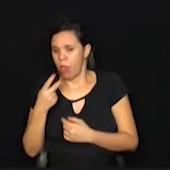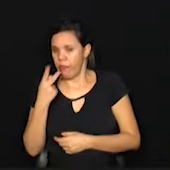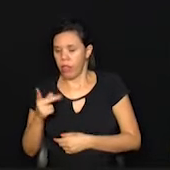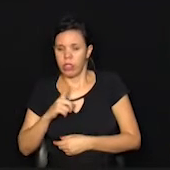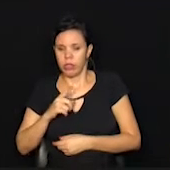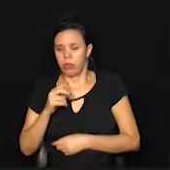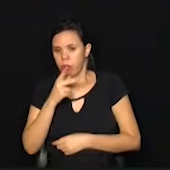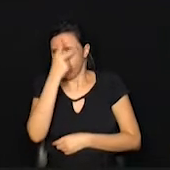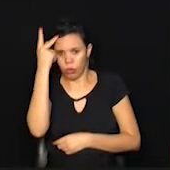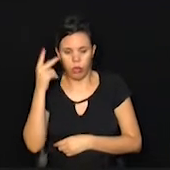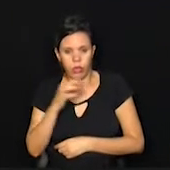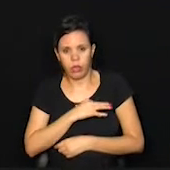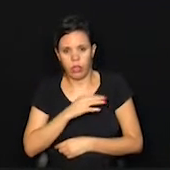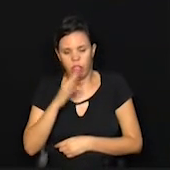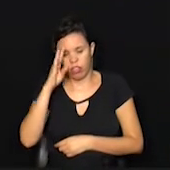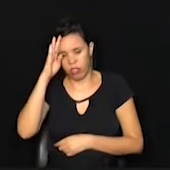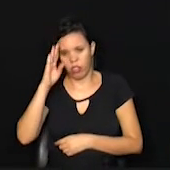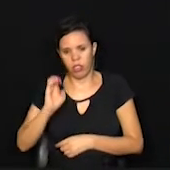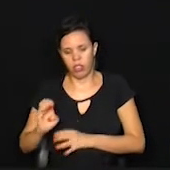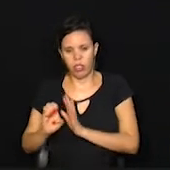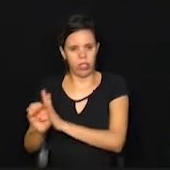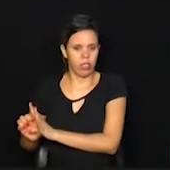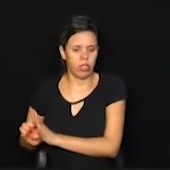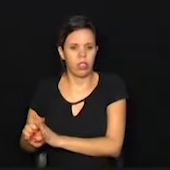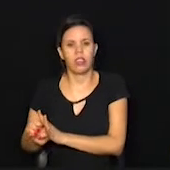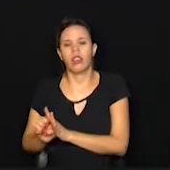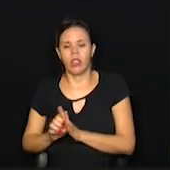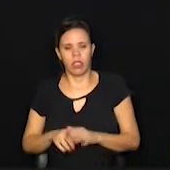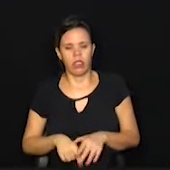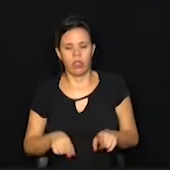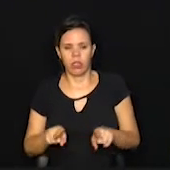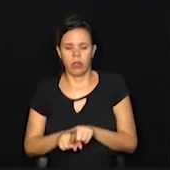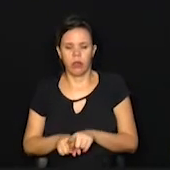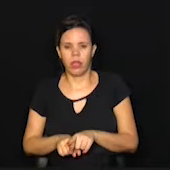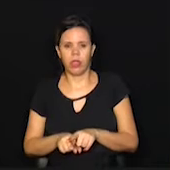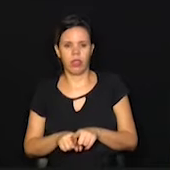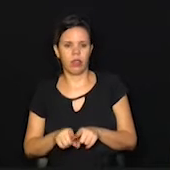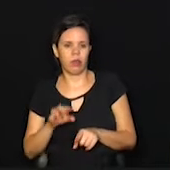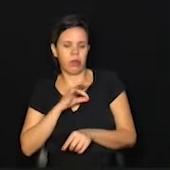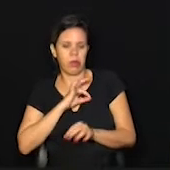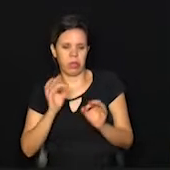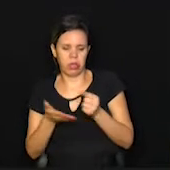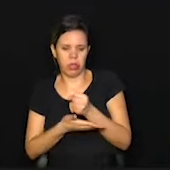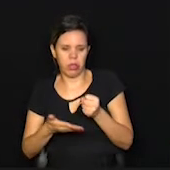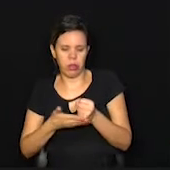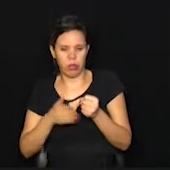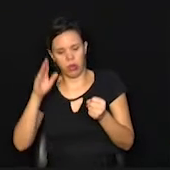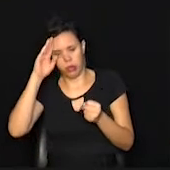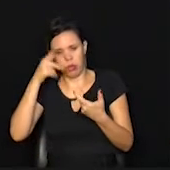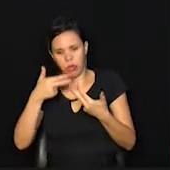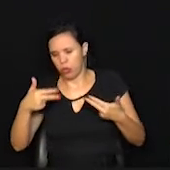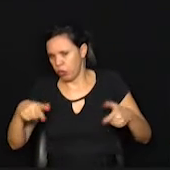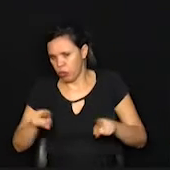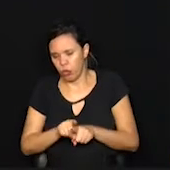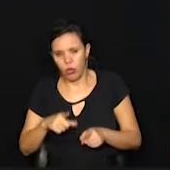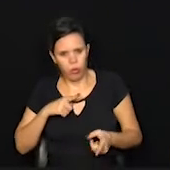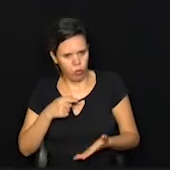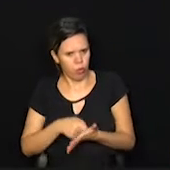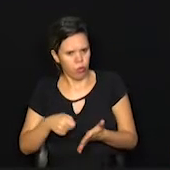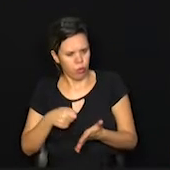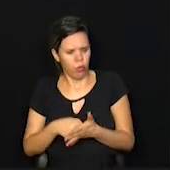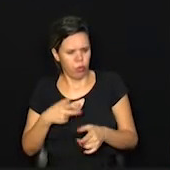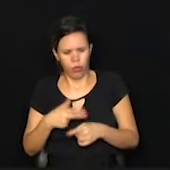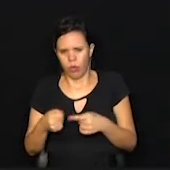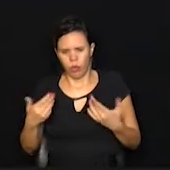falei havia generais de esquerda Generais comunistas brigadeiros Almirante soldados que podiam ter resistido